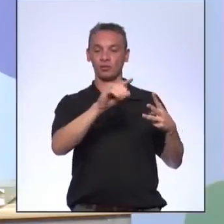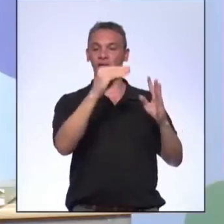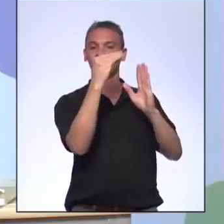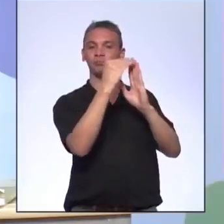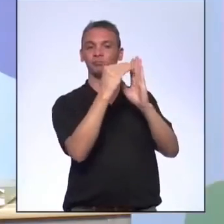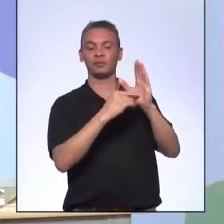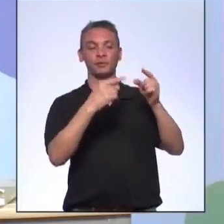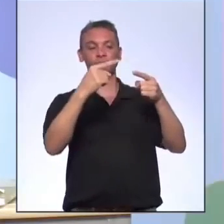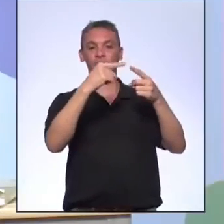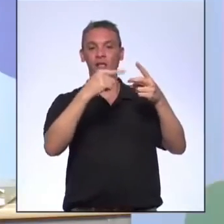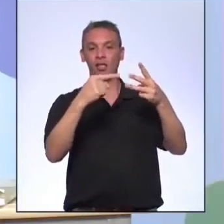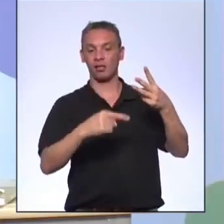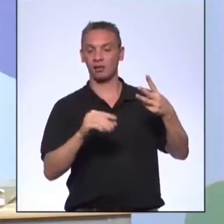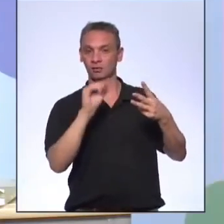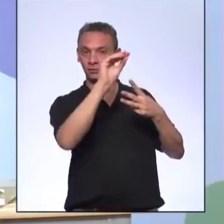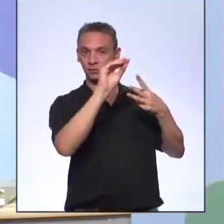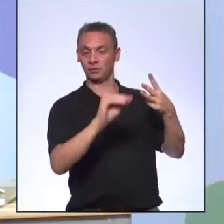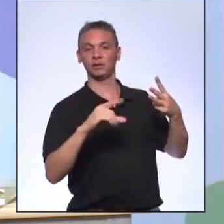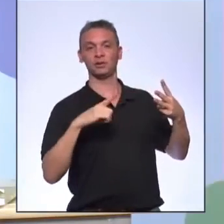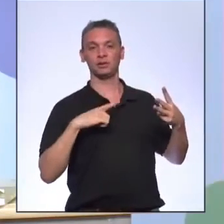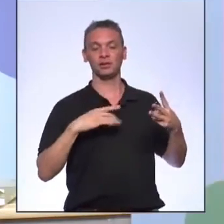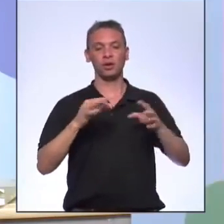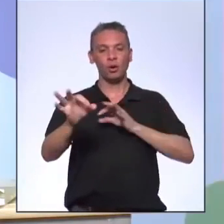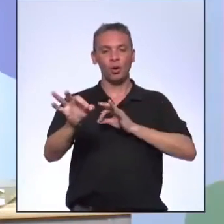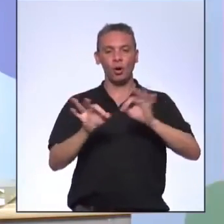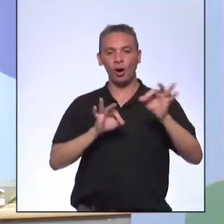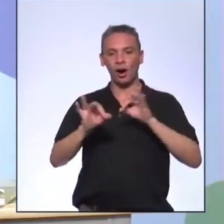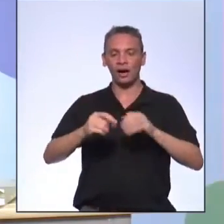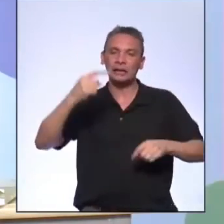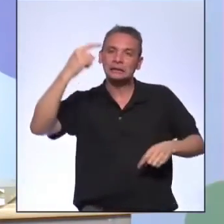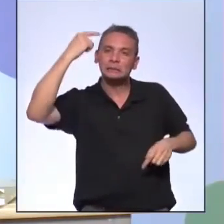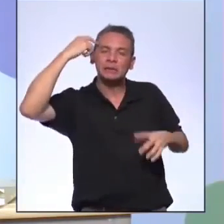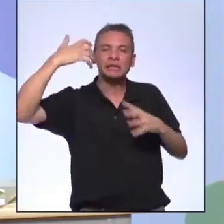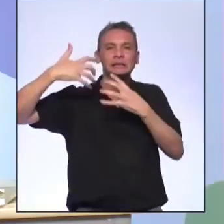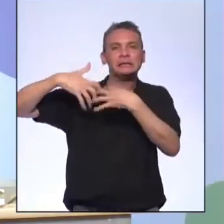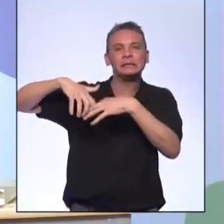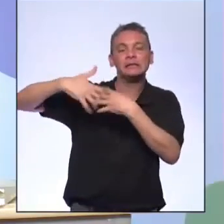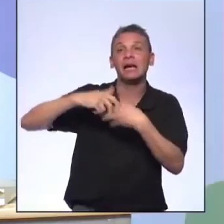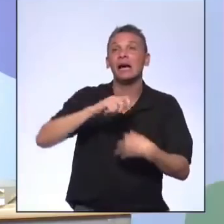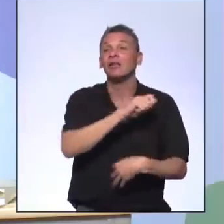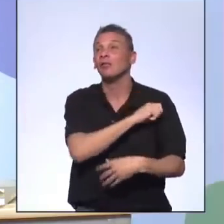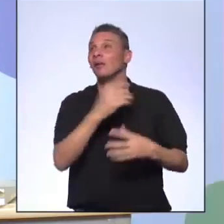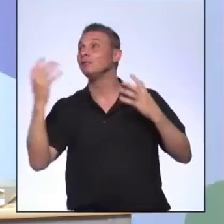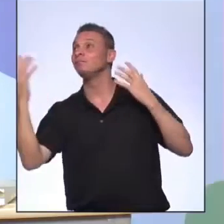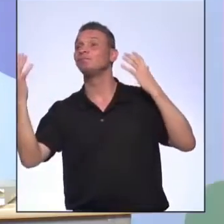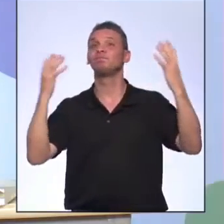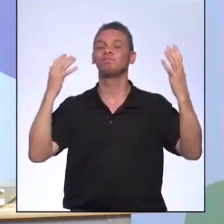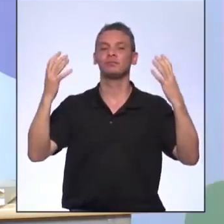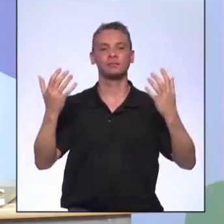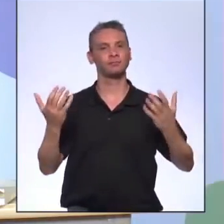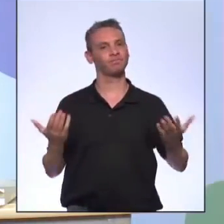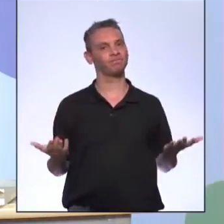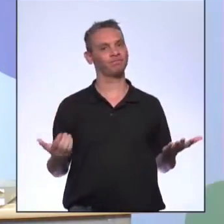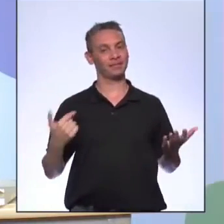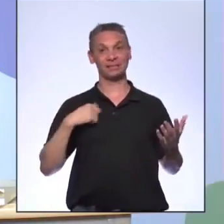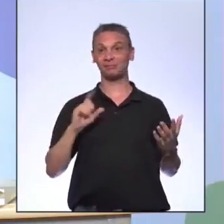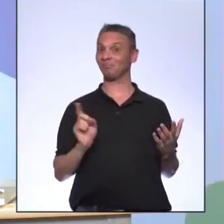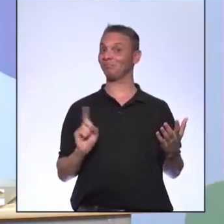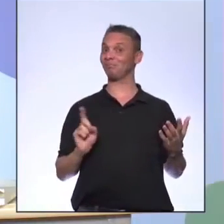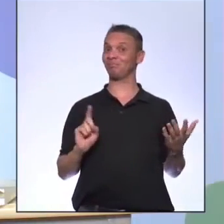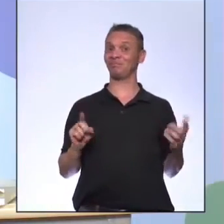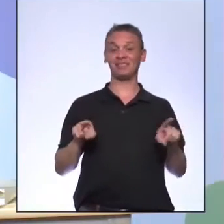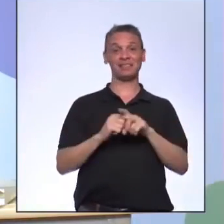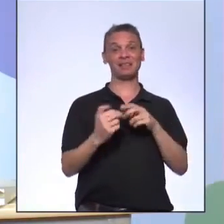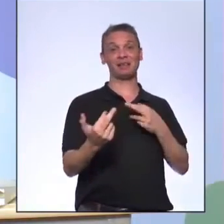o primeiro, o segundo e o terceiro argumento. Tenta organizar, pensa, teve até uma aluna que falou, eu não consigo fazer tese agora, eu também não. A gente tem que